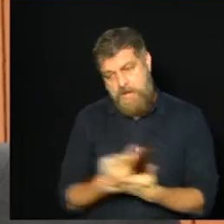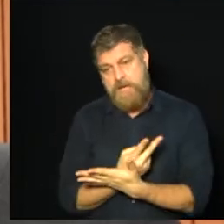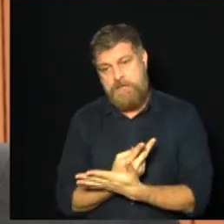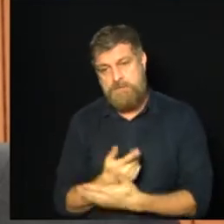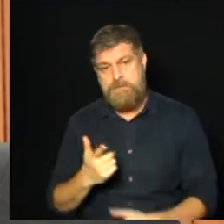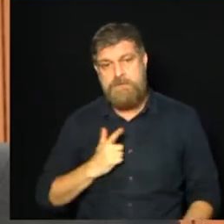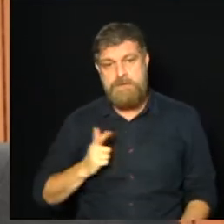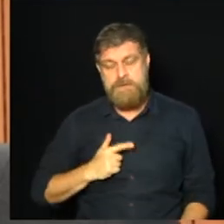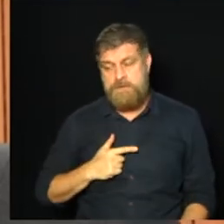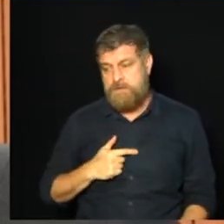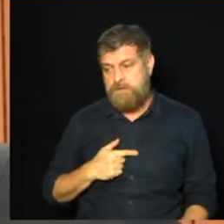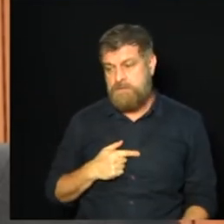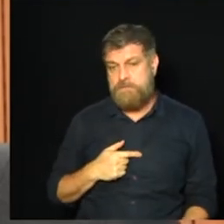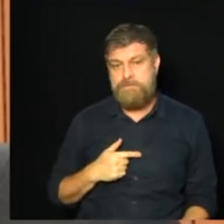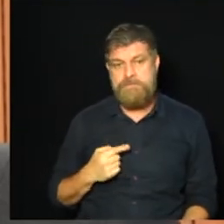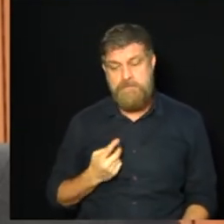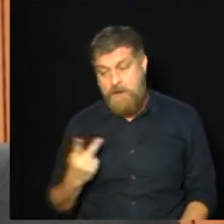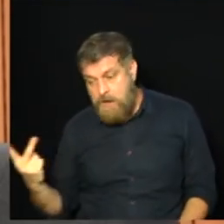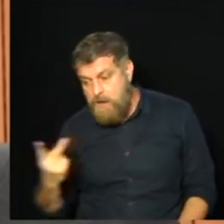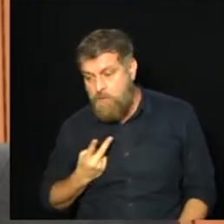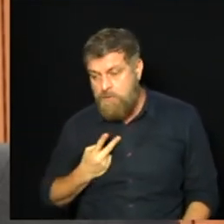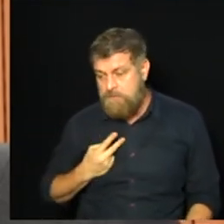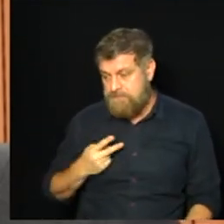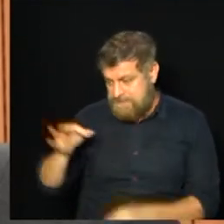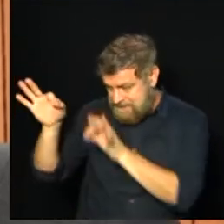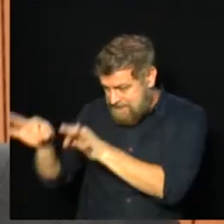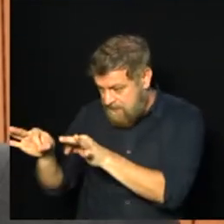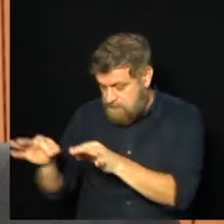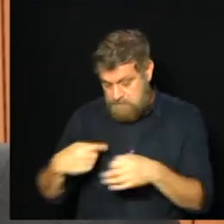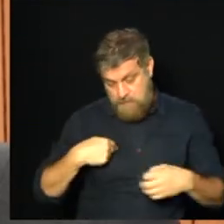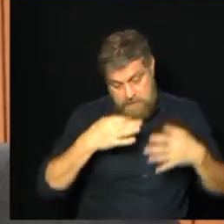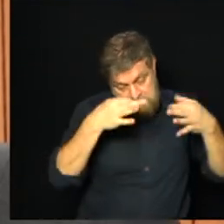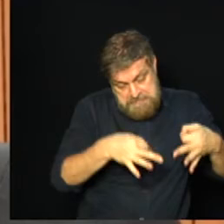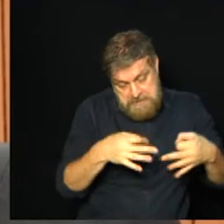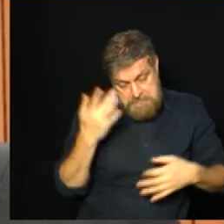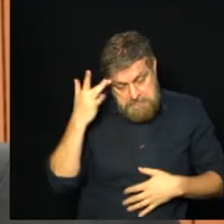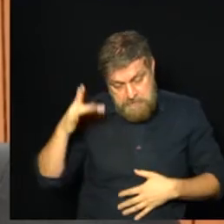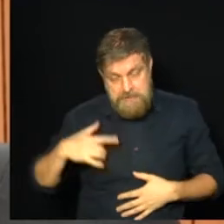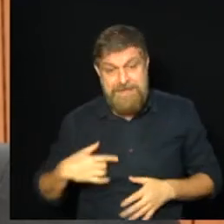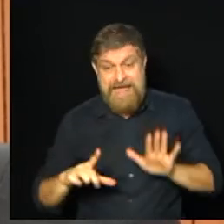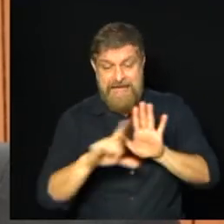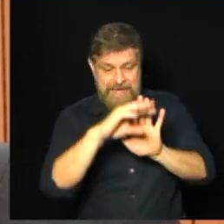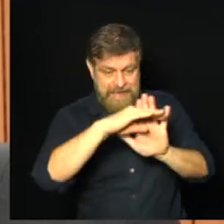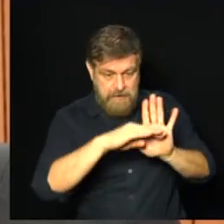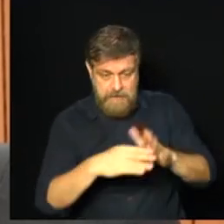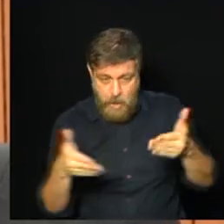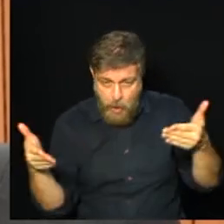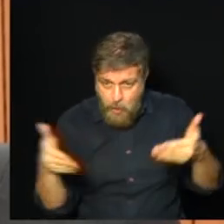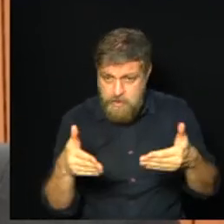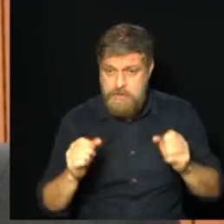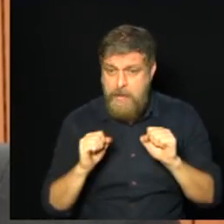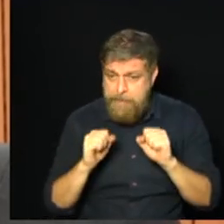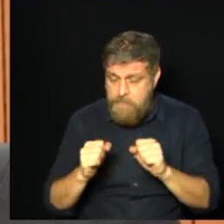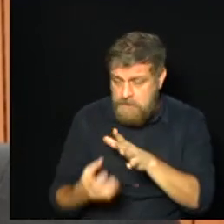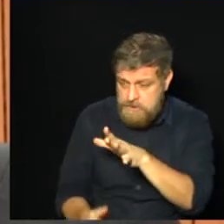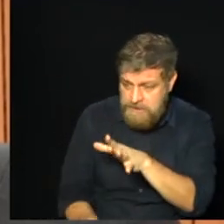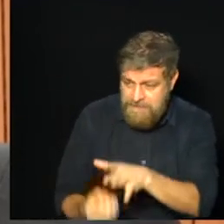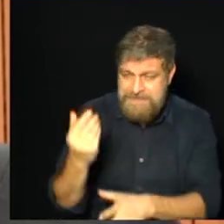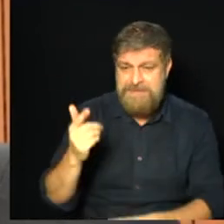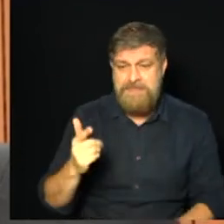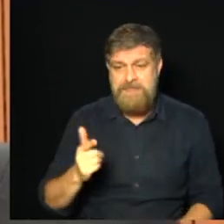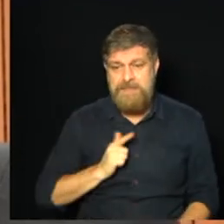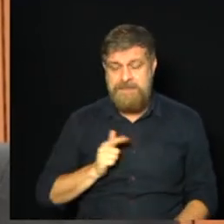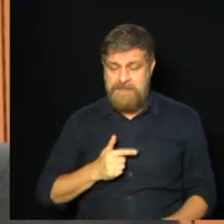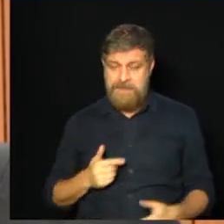vai ter que dar o braço a torcer aqui. Mas eu acho que o que eu disponho legalmente, que disponho factivelmente de ser